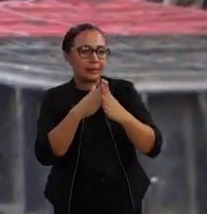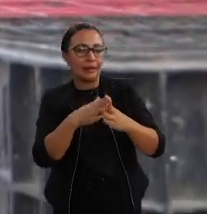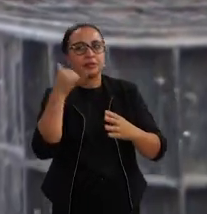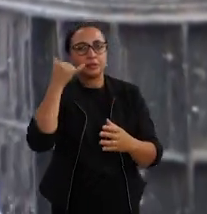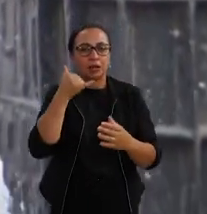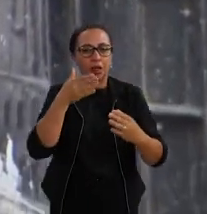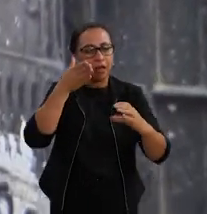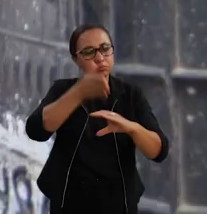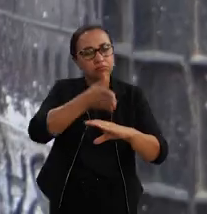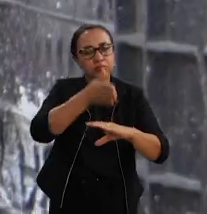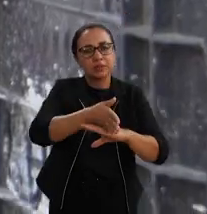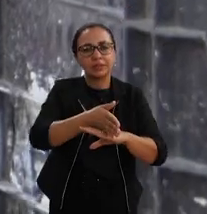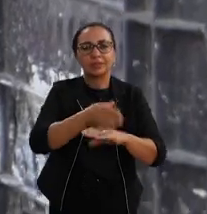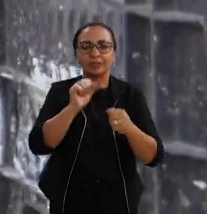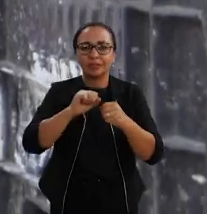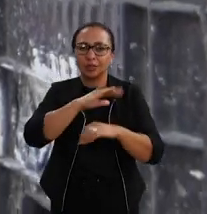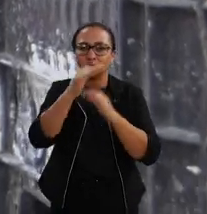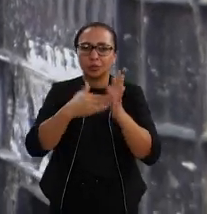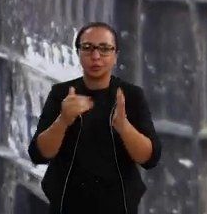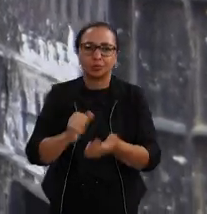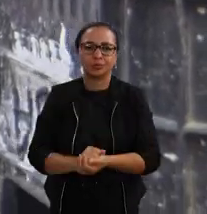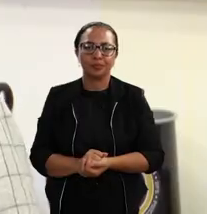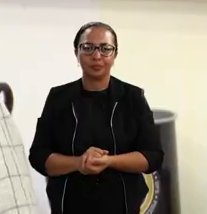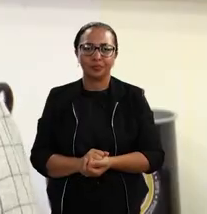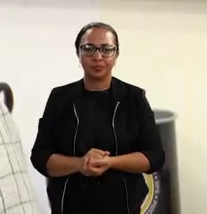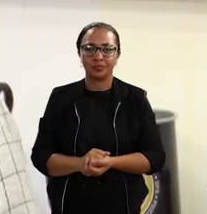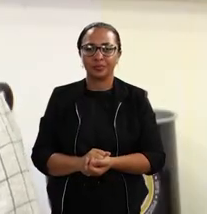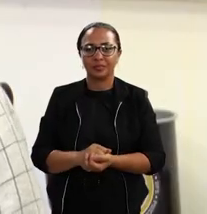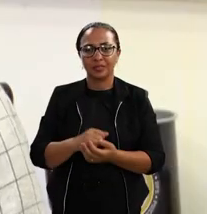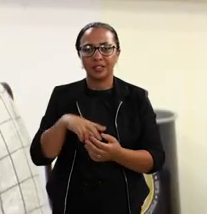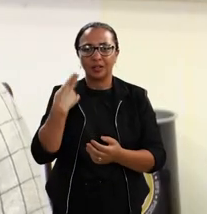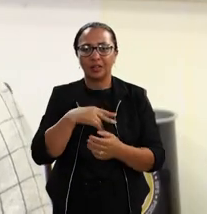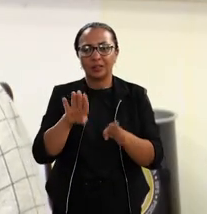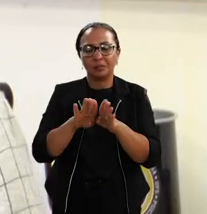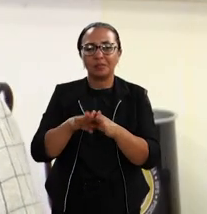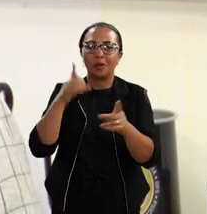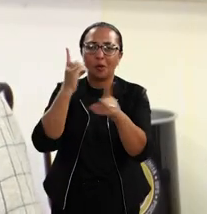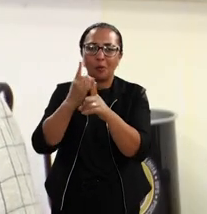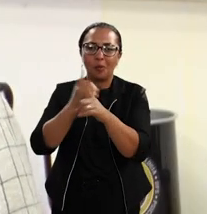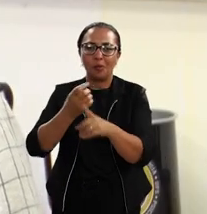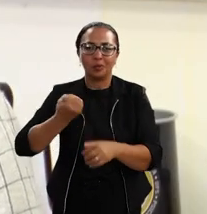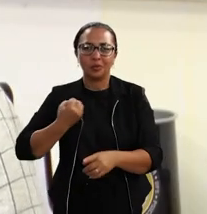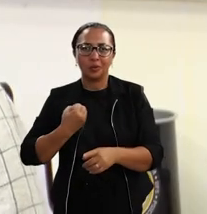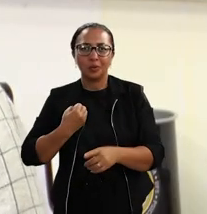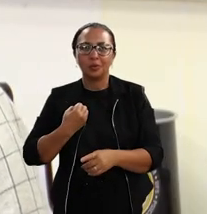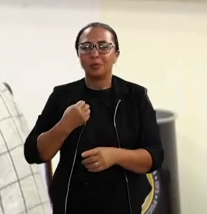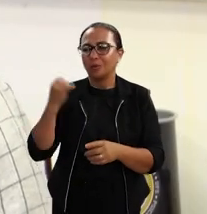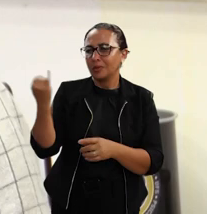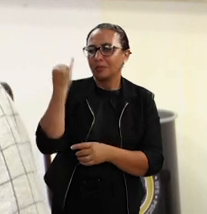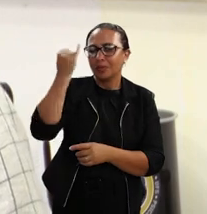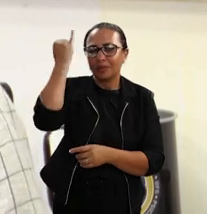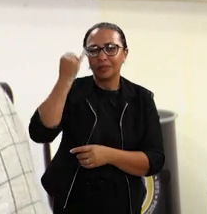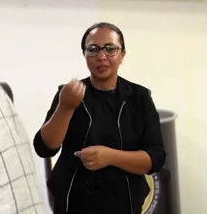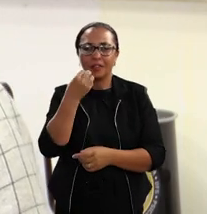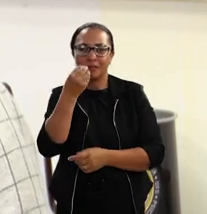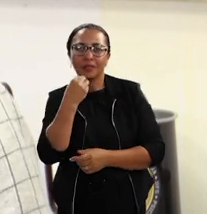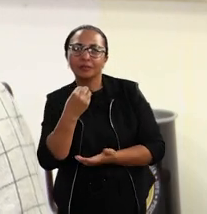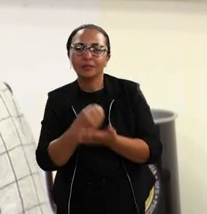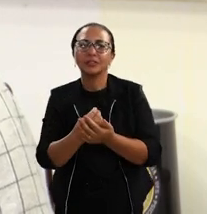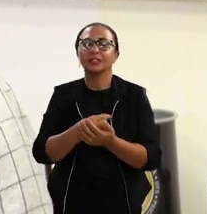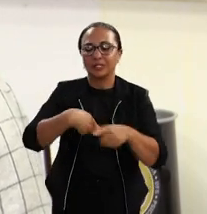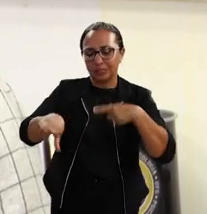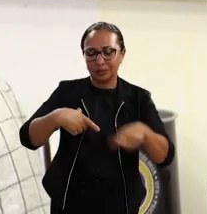o celular você em casa mesmo, você faz tudo isso. A gente também encontra números significativos no que tange a